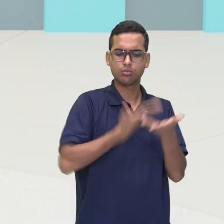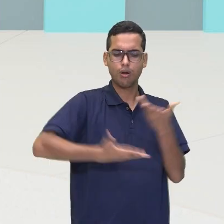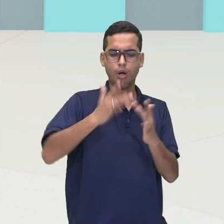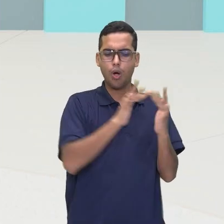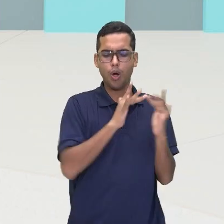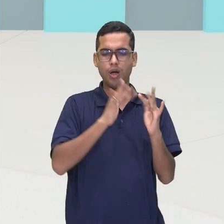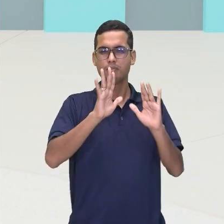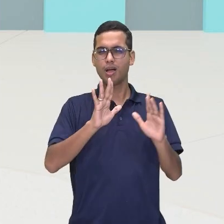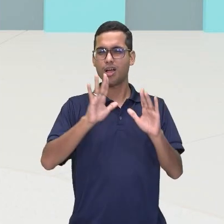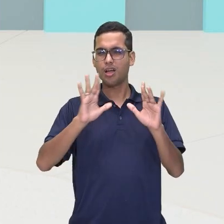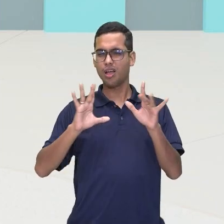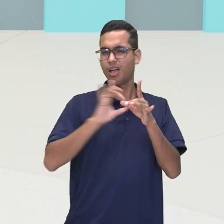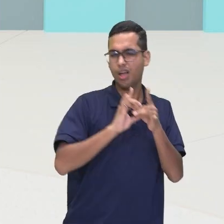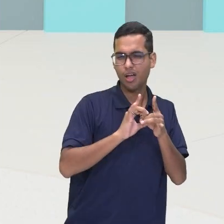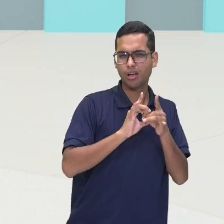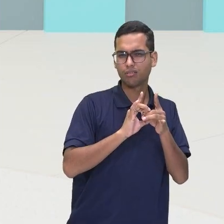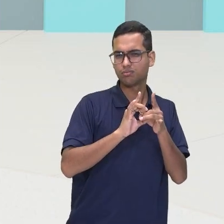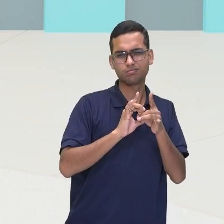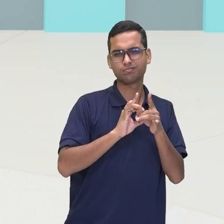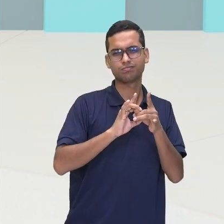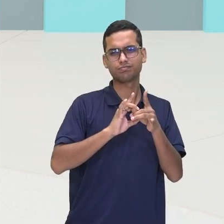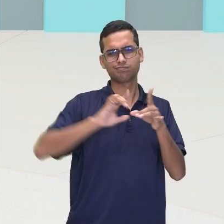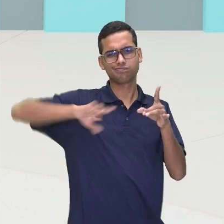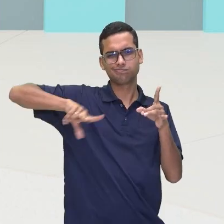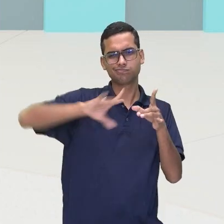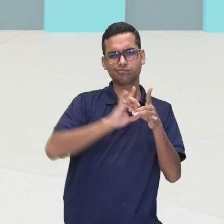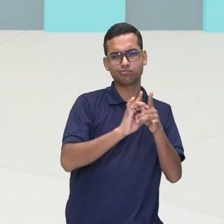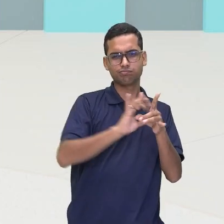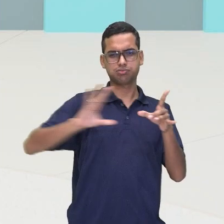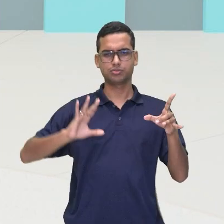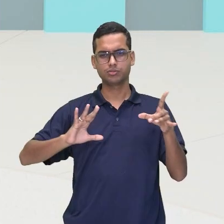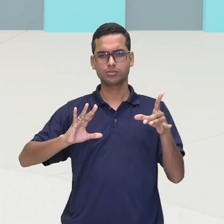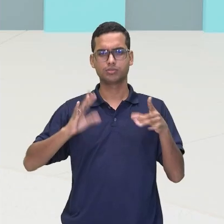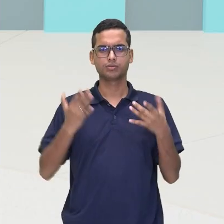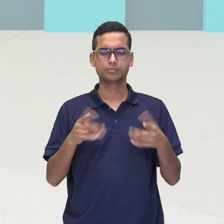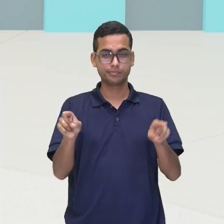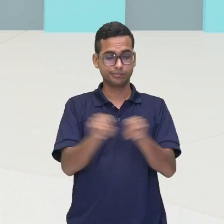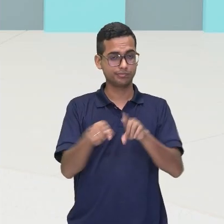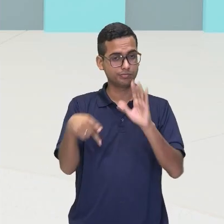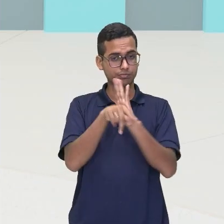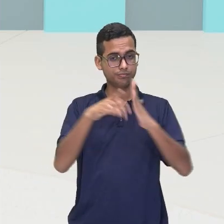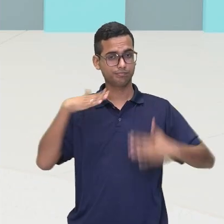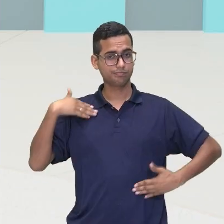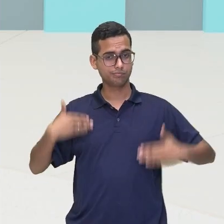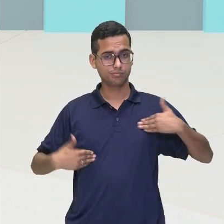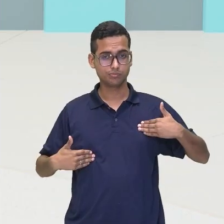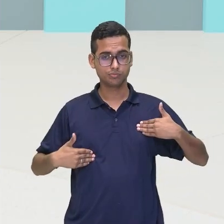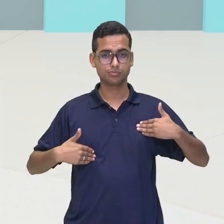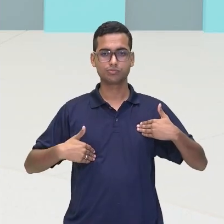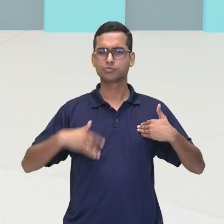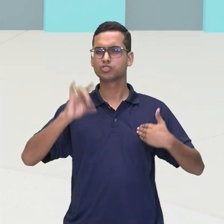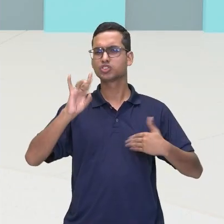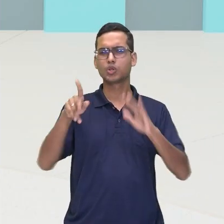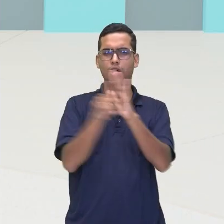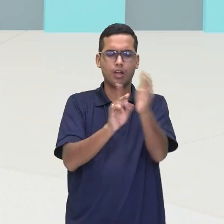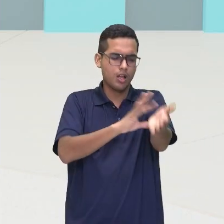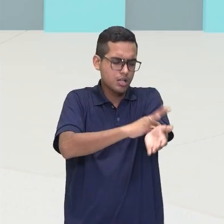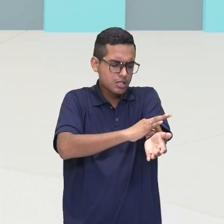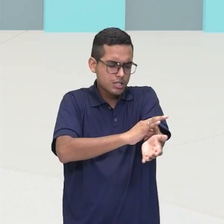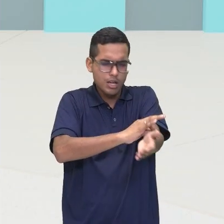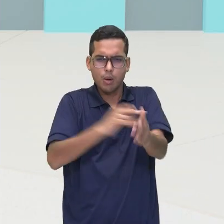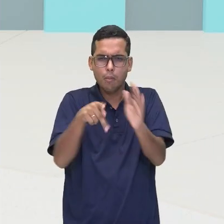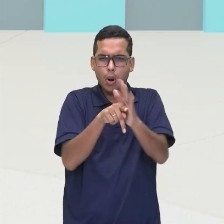Aqui, vamos começar a refletir que o corpo, ele é muito mais do que a carne. O